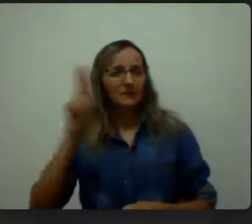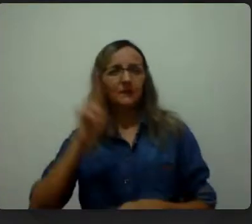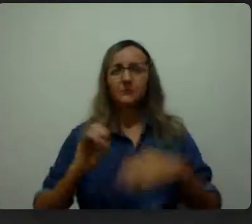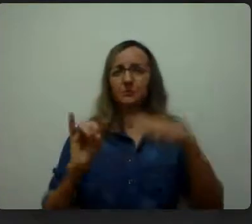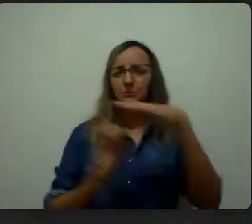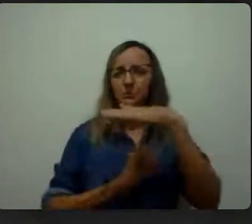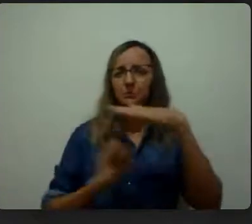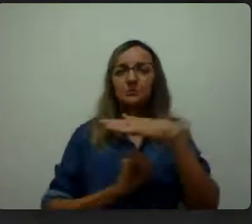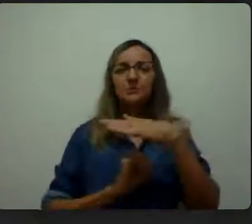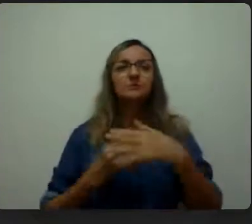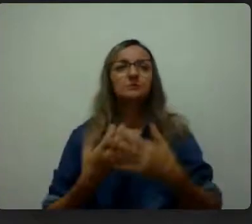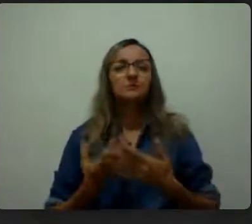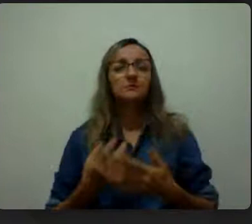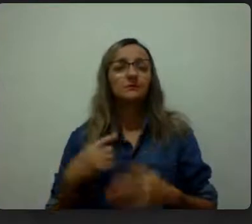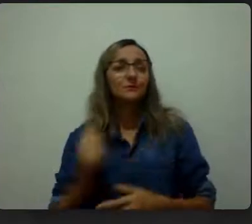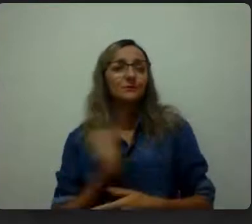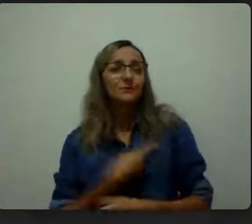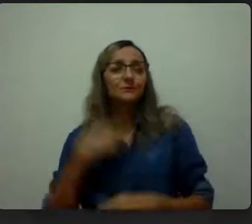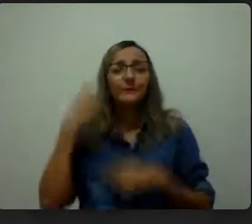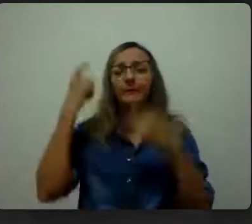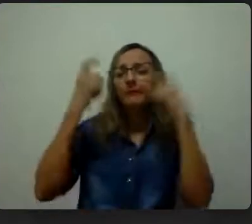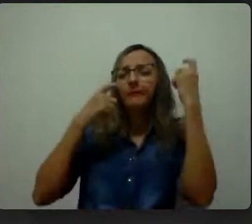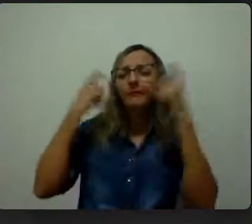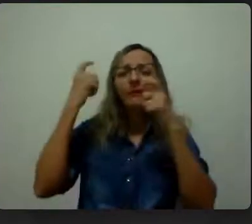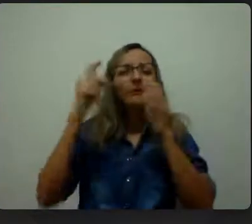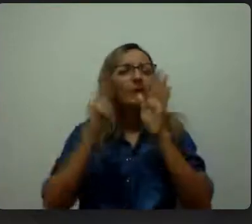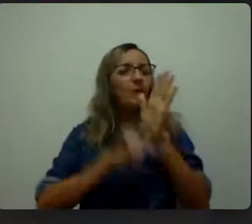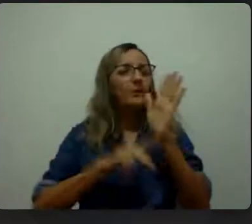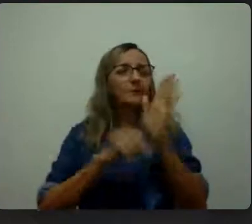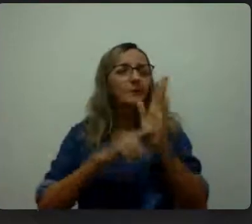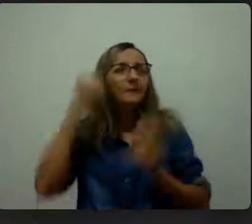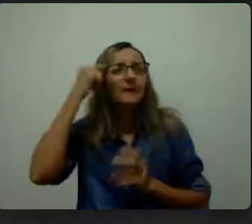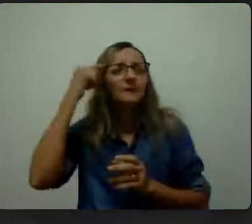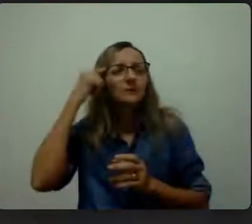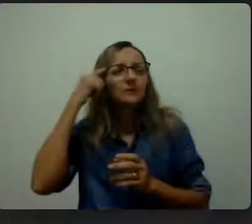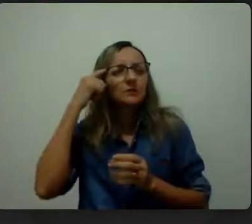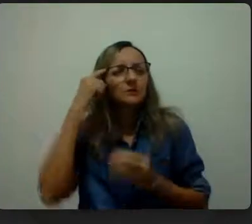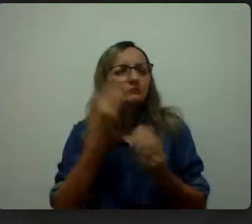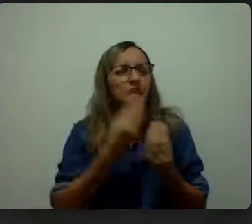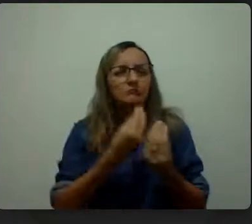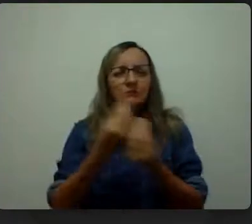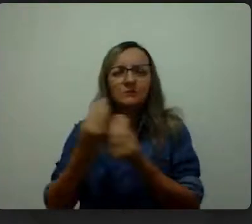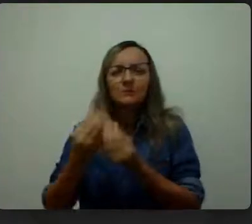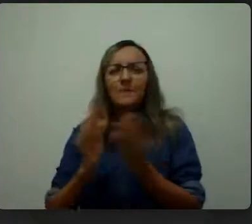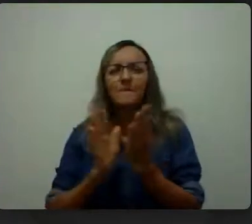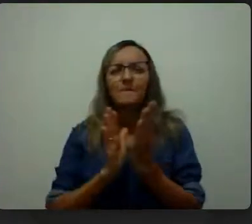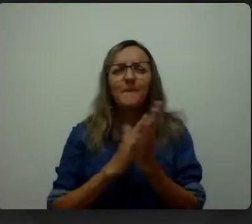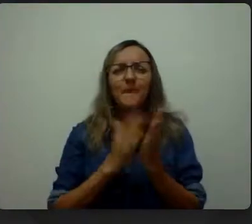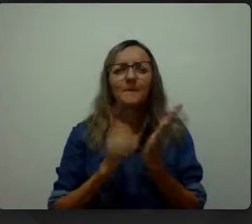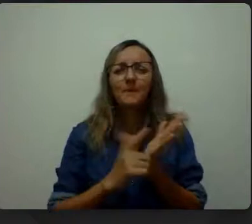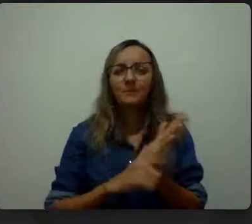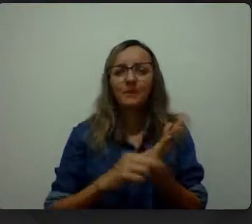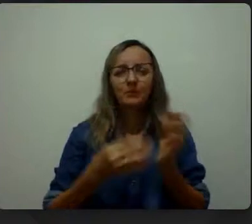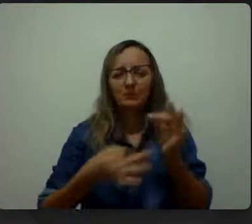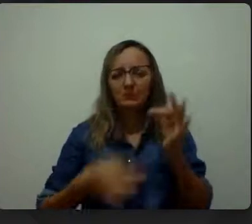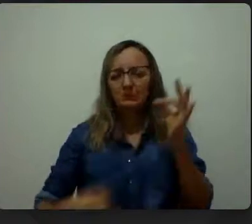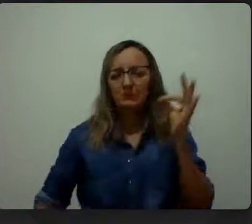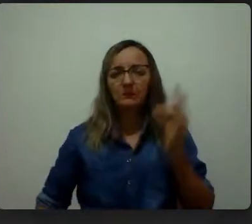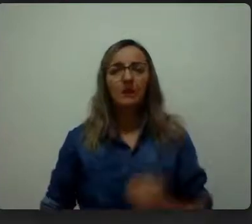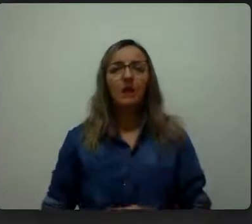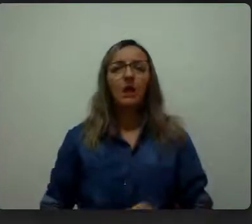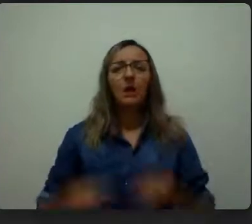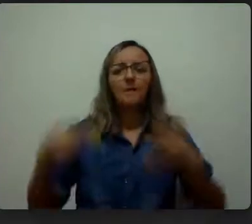assim de desenvolver as ideias de forma fácil, né? Bem Bem simples. colocado, professor